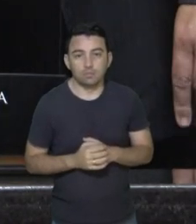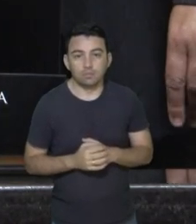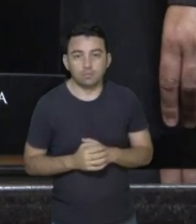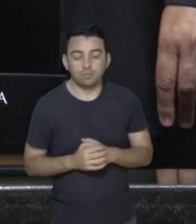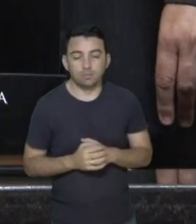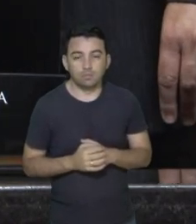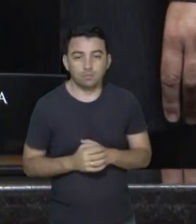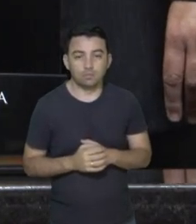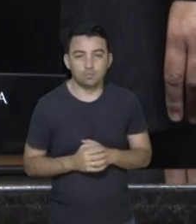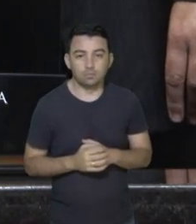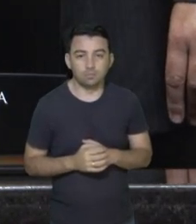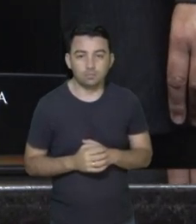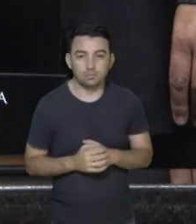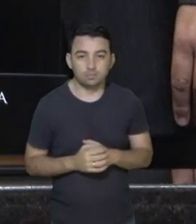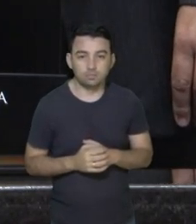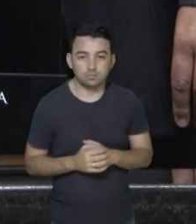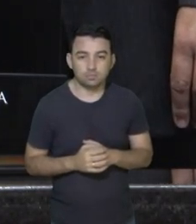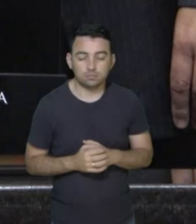Esse é.